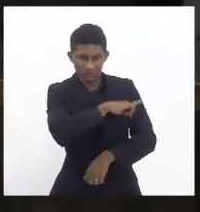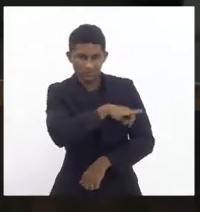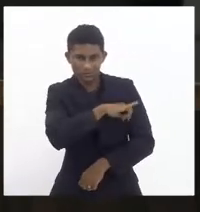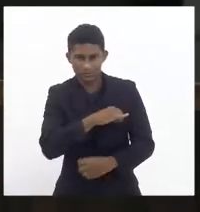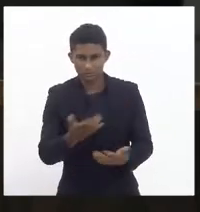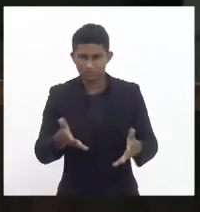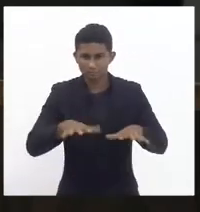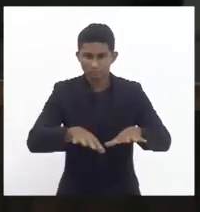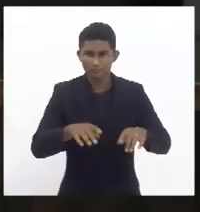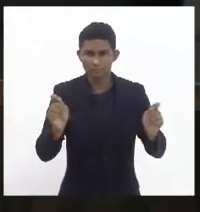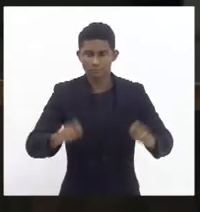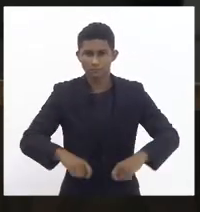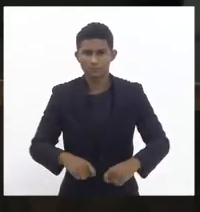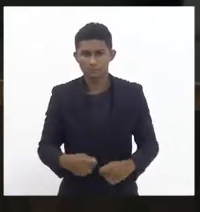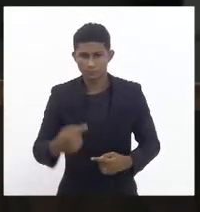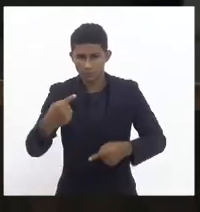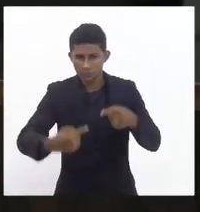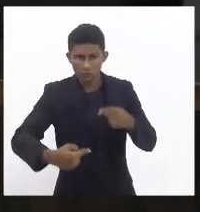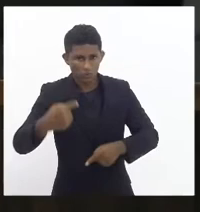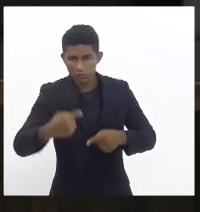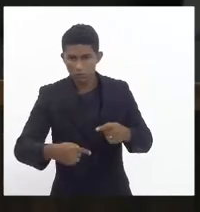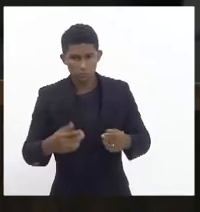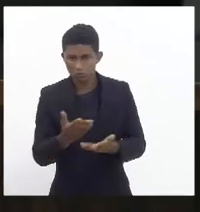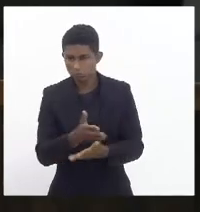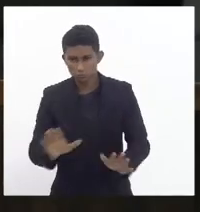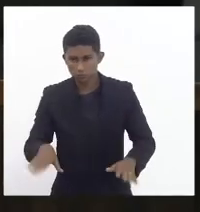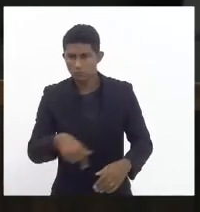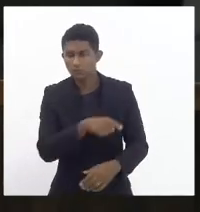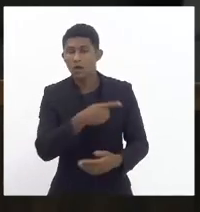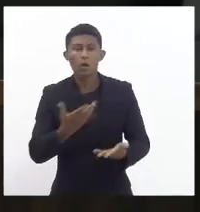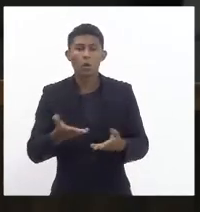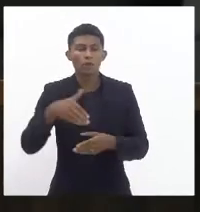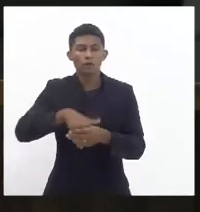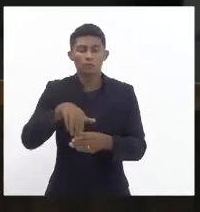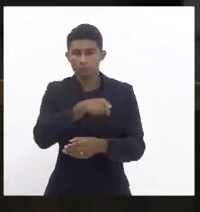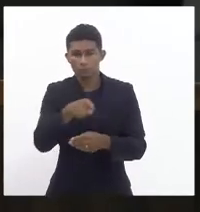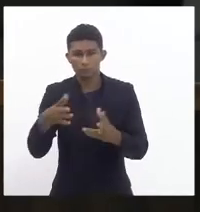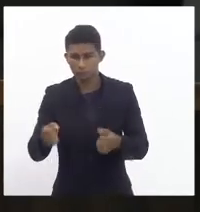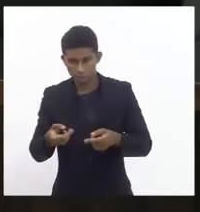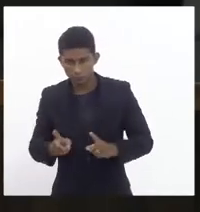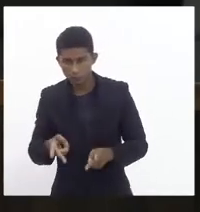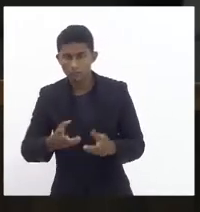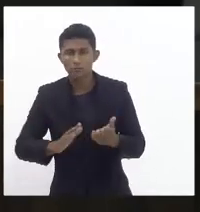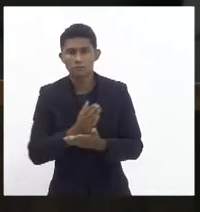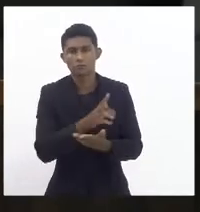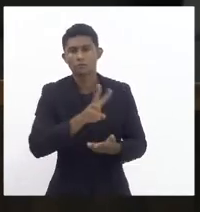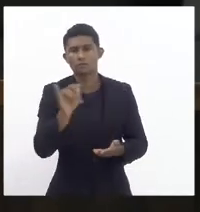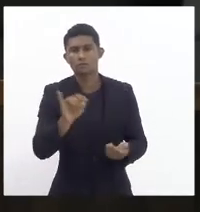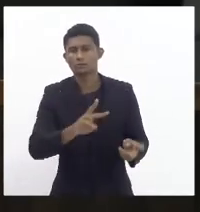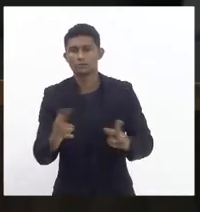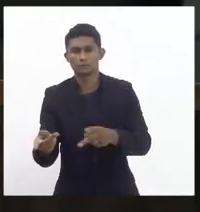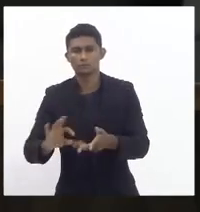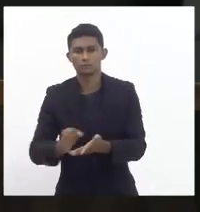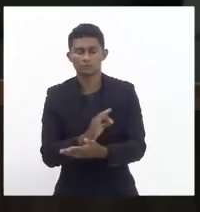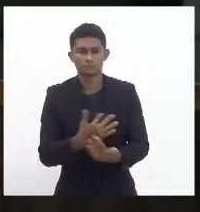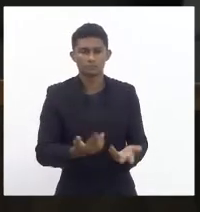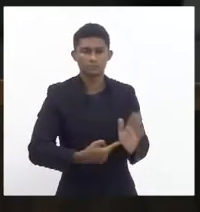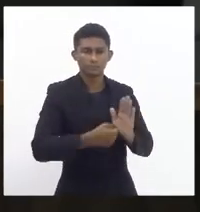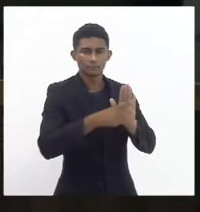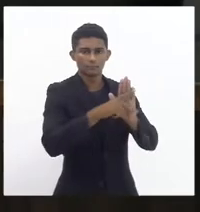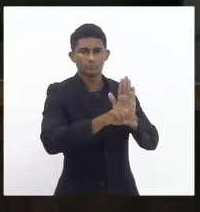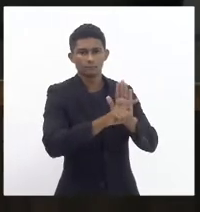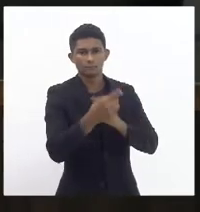havendo Quem Queira discutir isso é a discussão e votação seus que aprovam permaneçam Como estão aprovado o autógrafo segunda discussão projeto